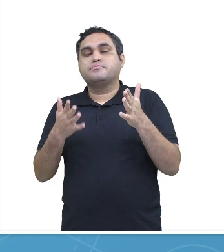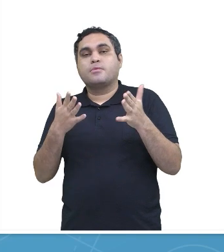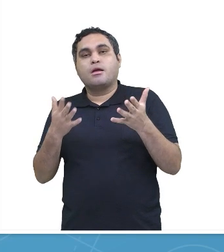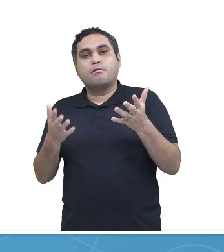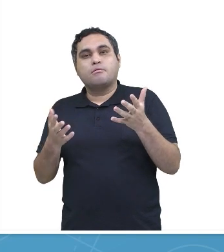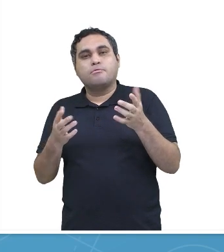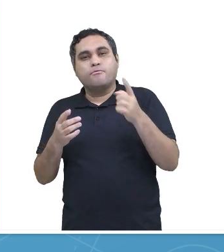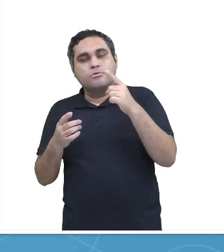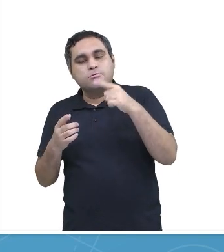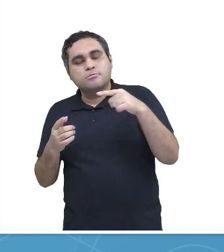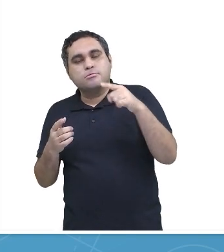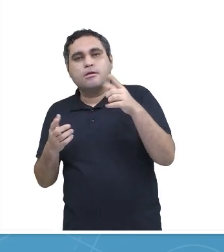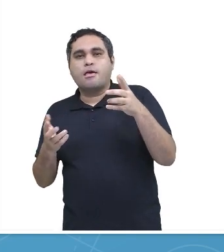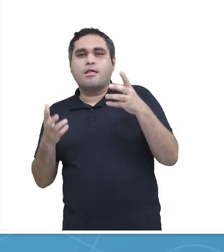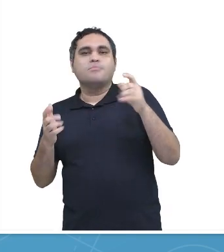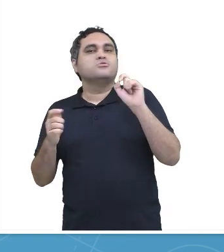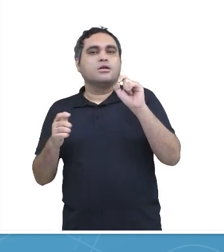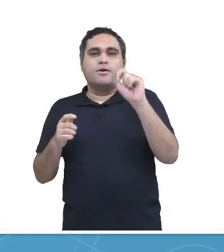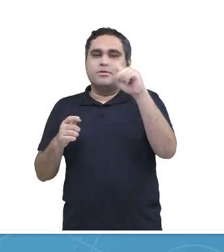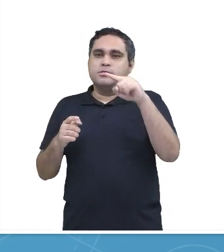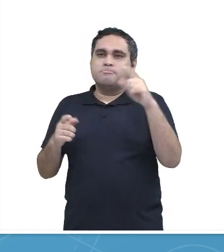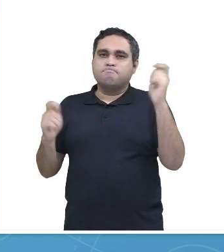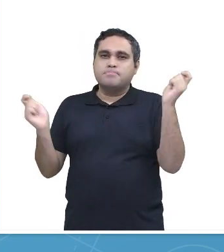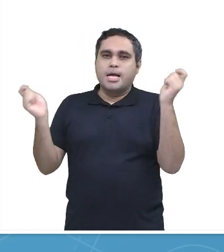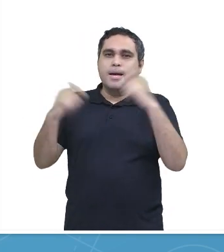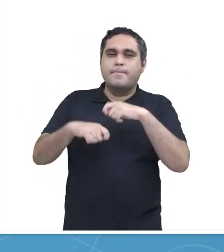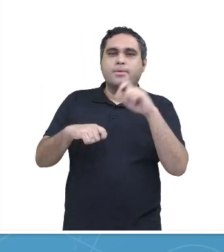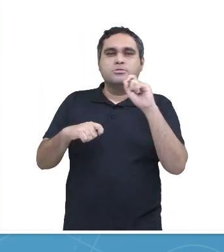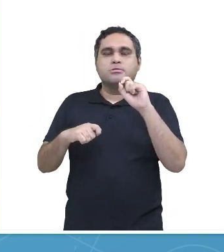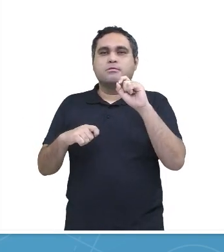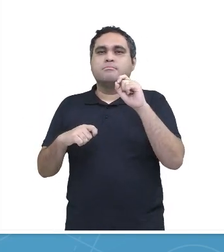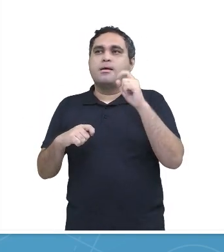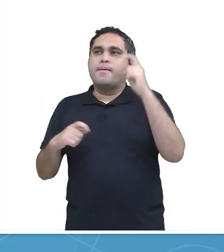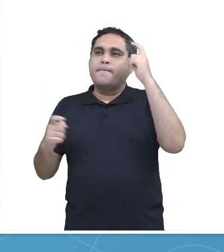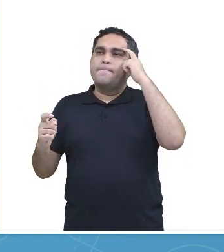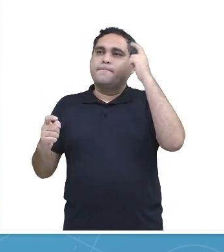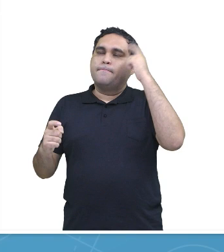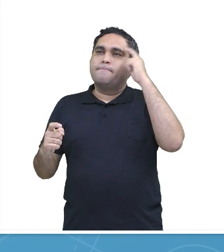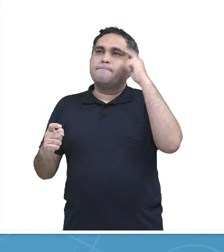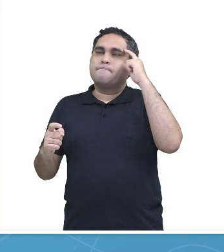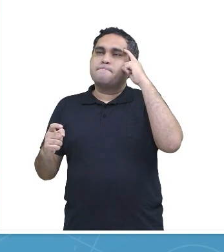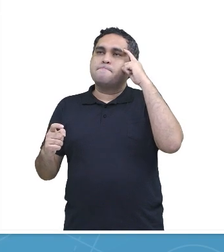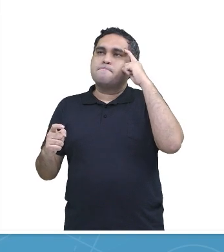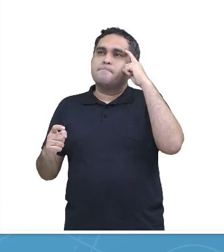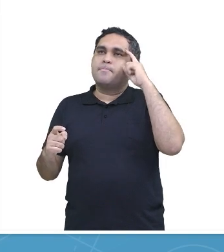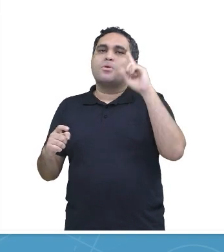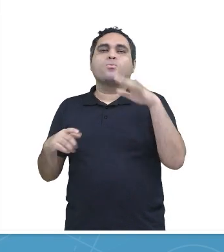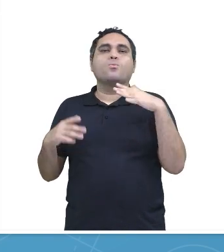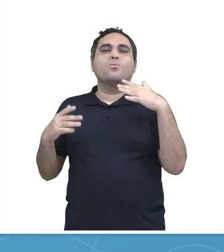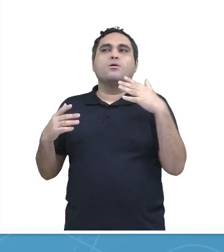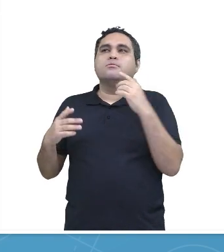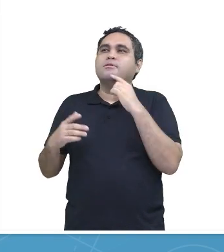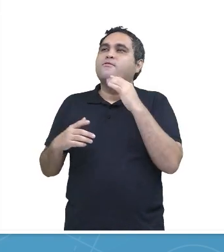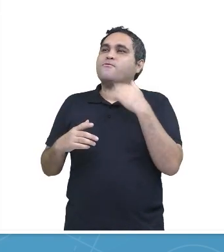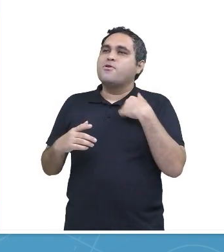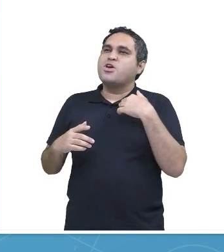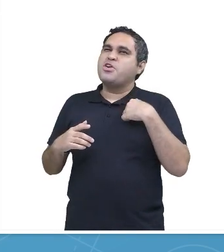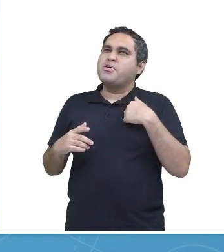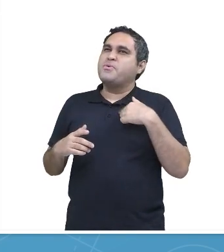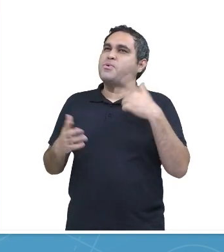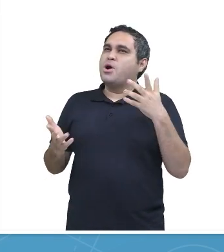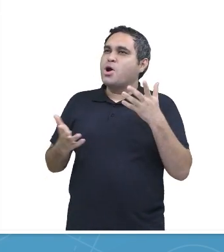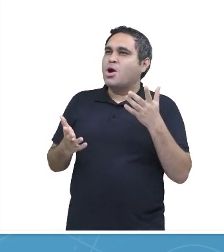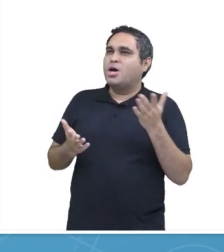vocês sejam capazes de projetar, ou seja, pensar um vislumbre da sua futura vida